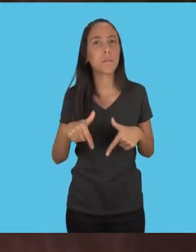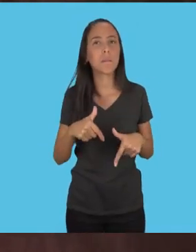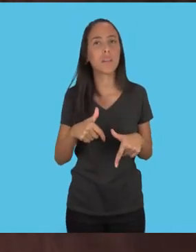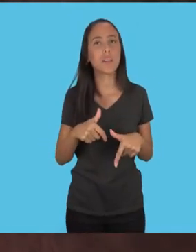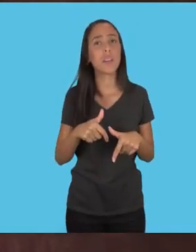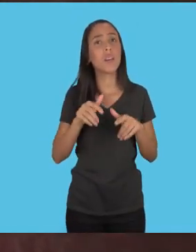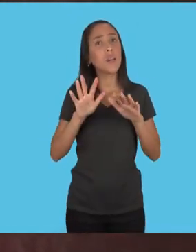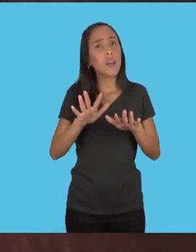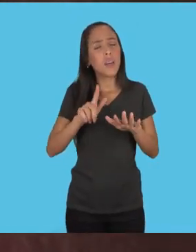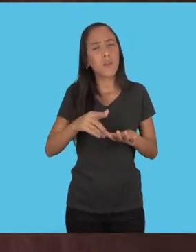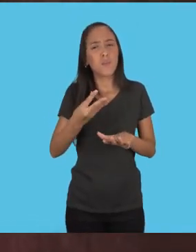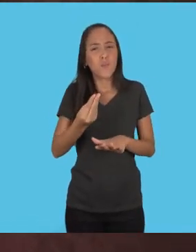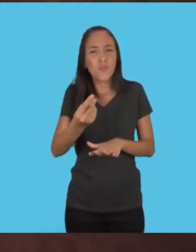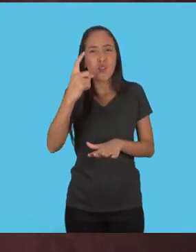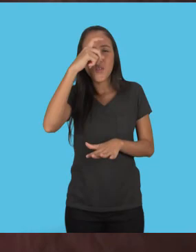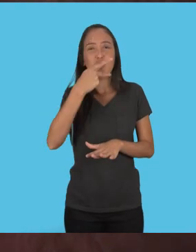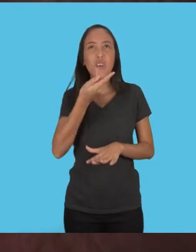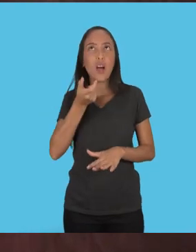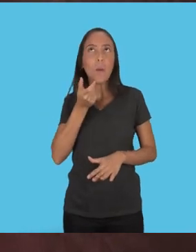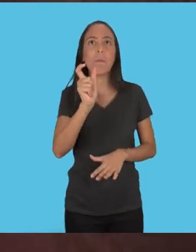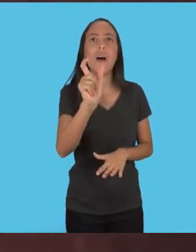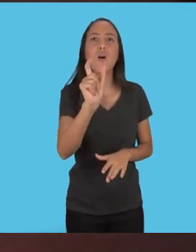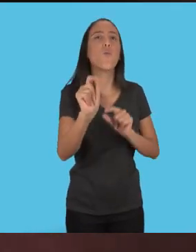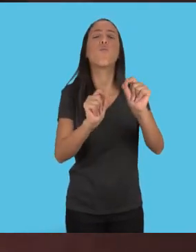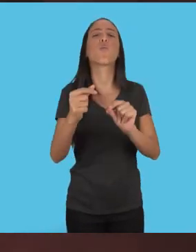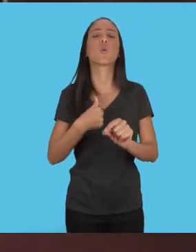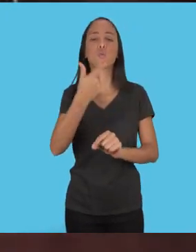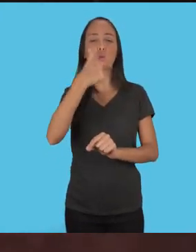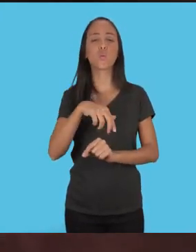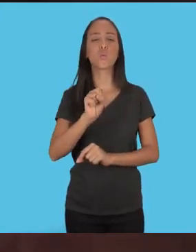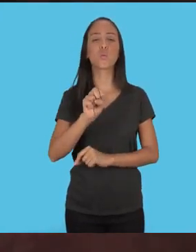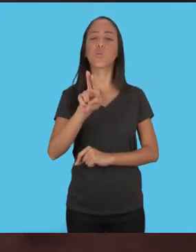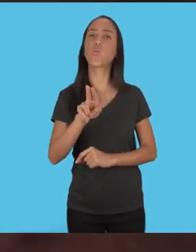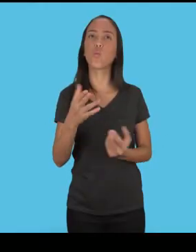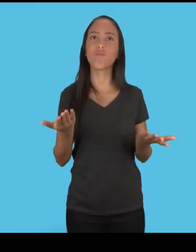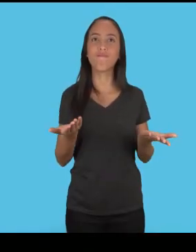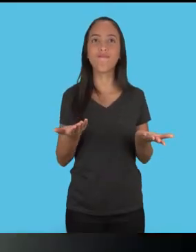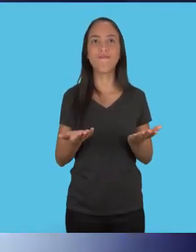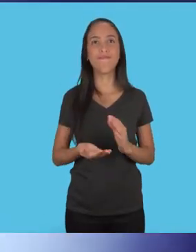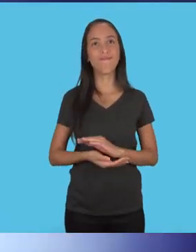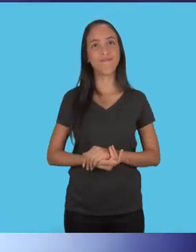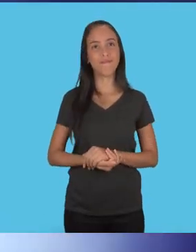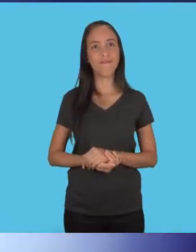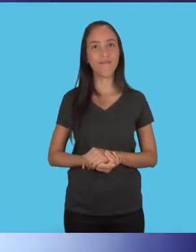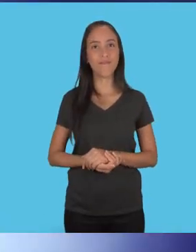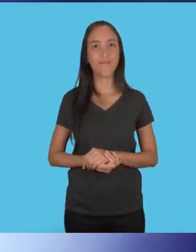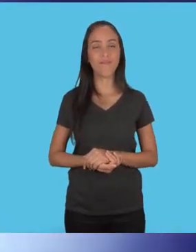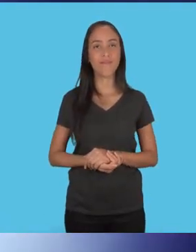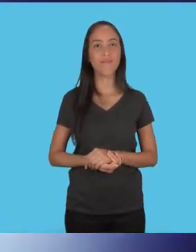De modo que é muito difícil dizer o que eu sou. Música